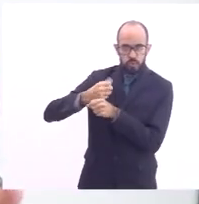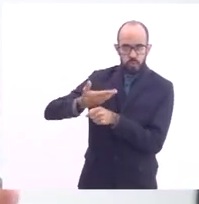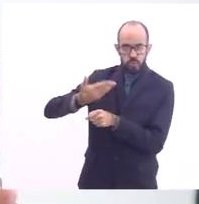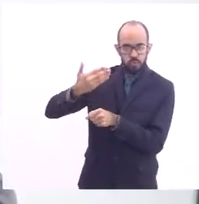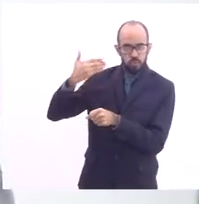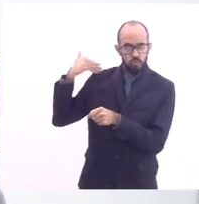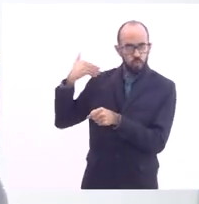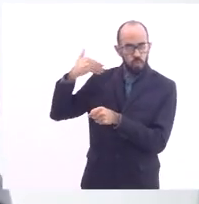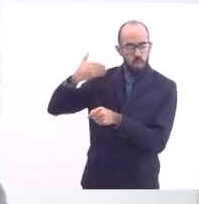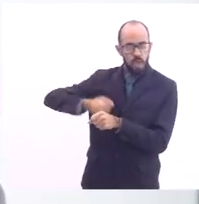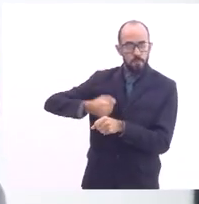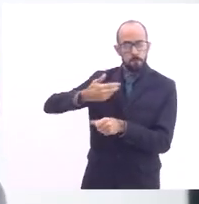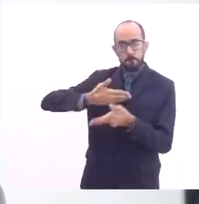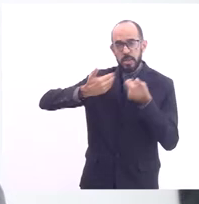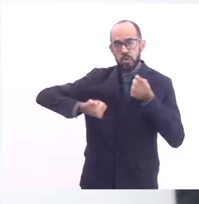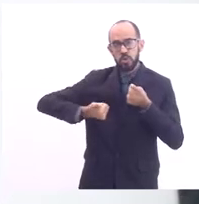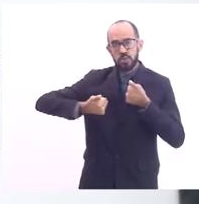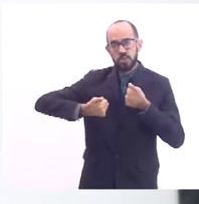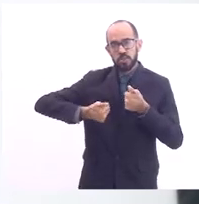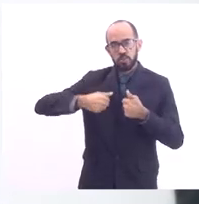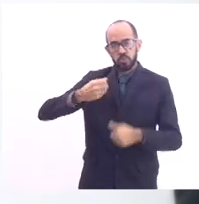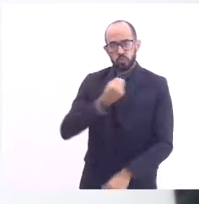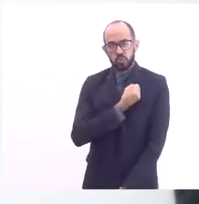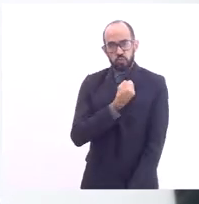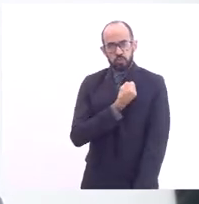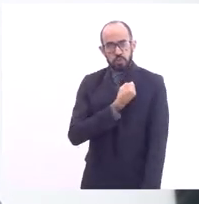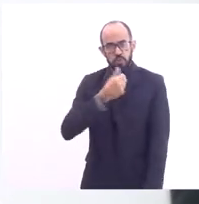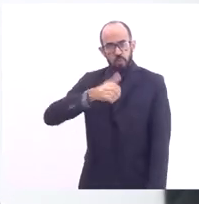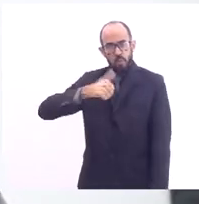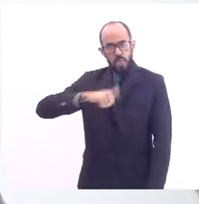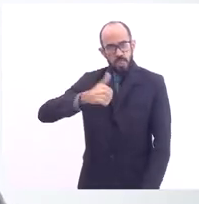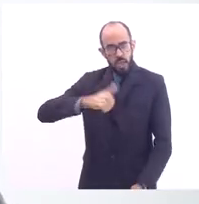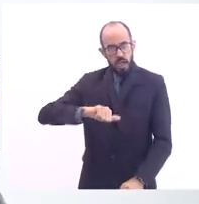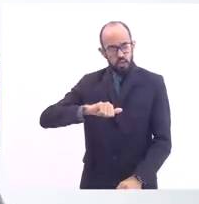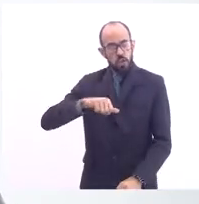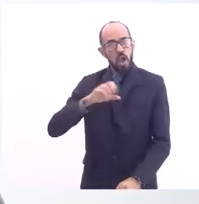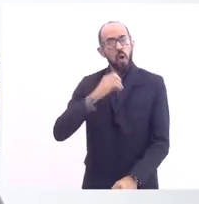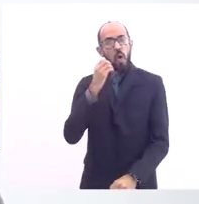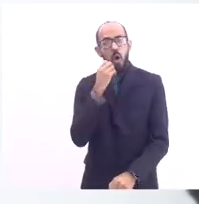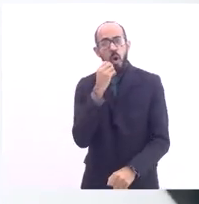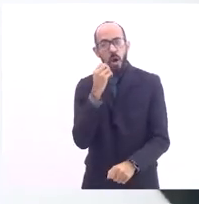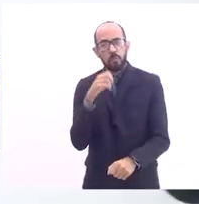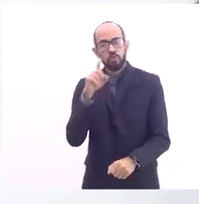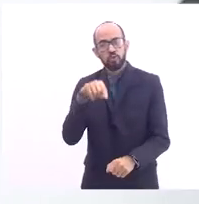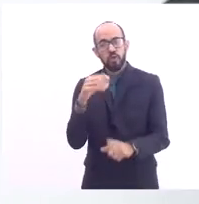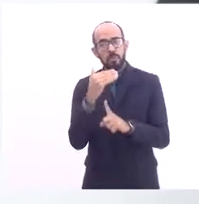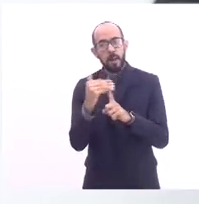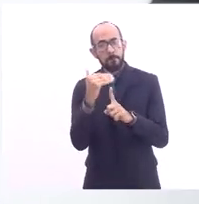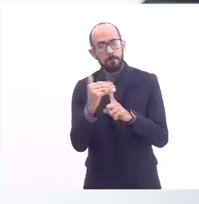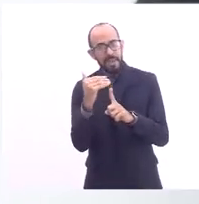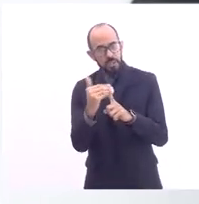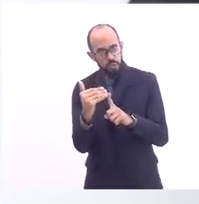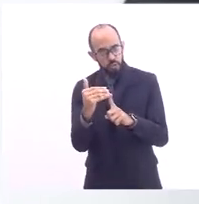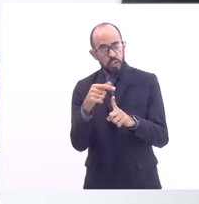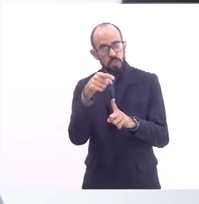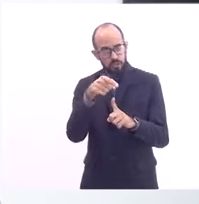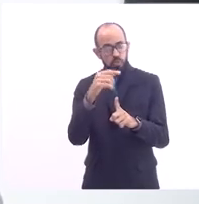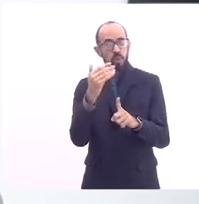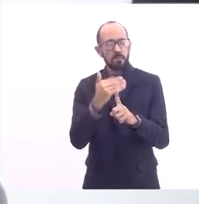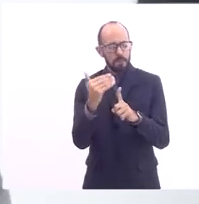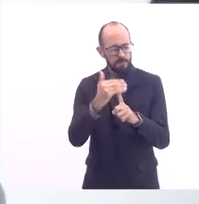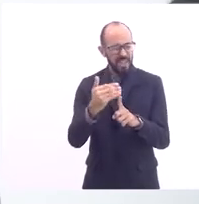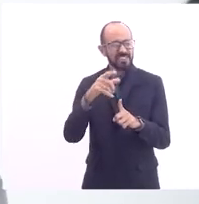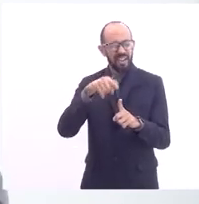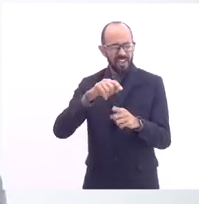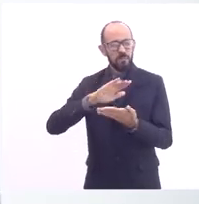melhorias nos índices de qualidade. Naturalmente, isso é uma média, eu sempre falo isso nas reuniões, a média é sempre uma coisa meio perversa, porque